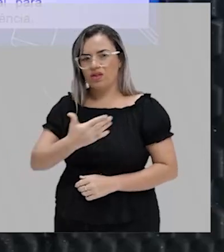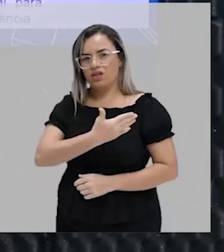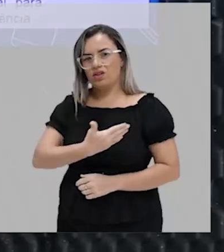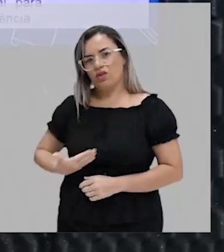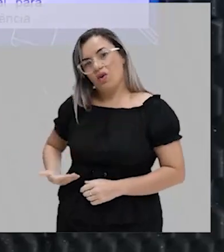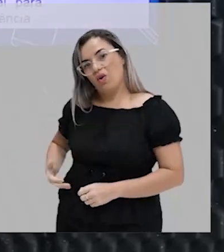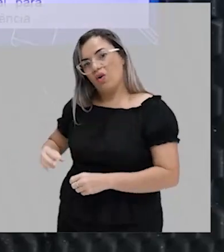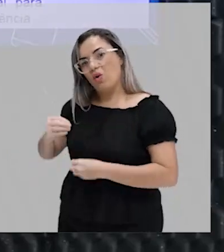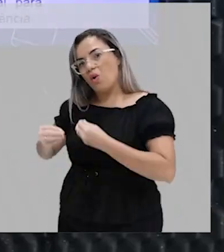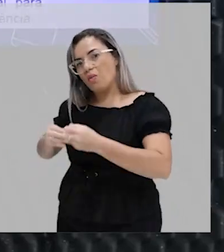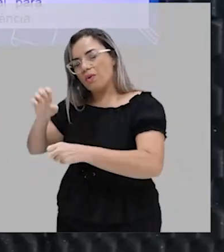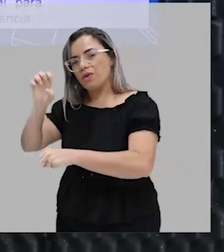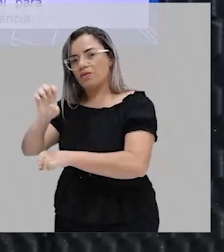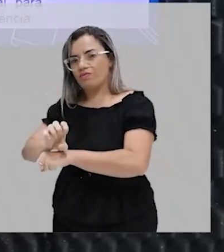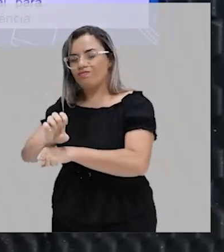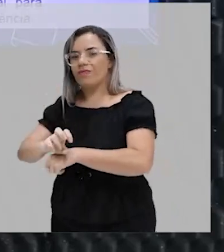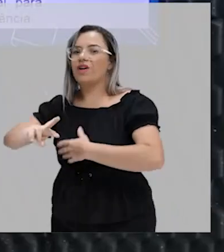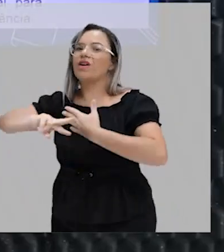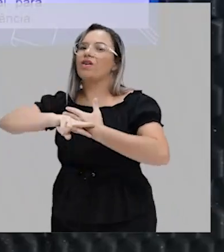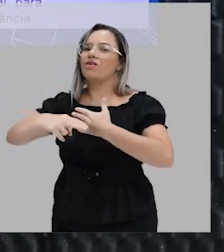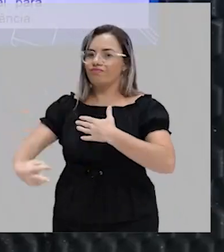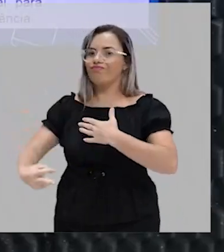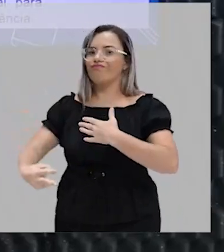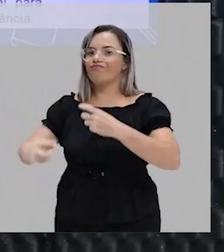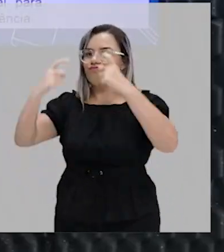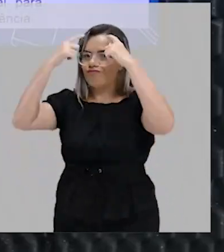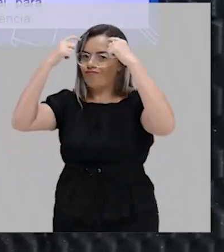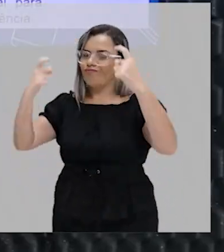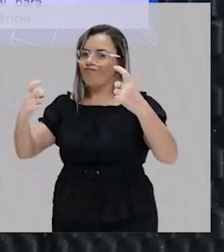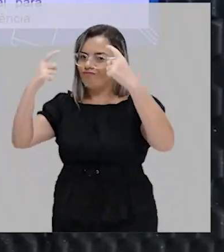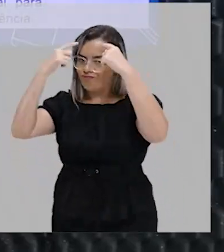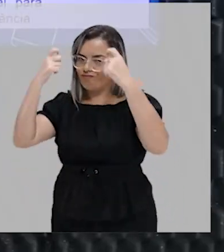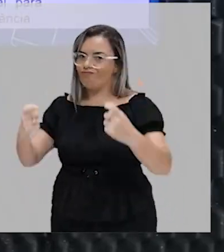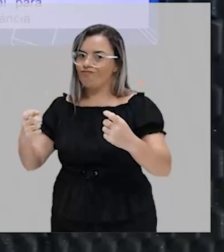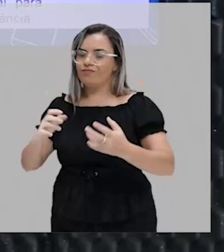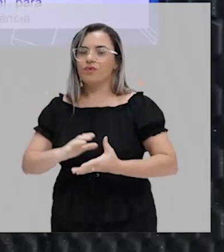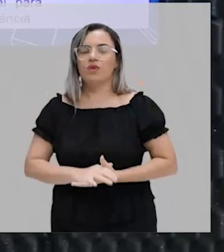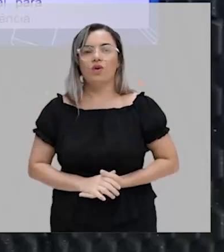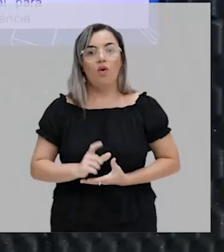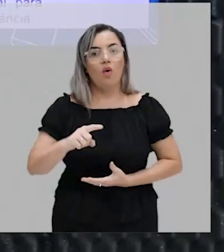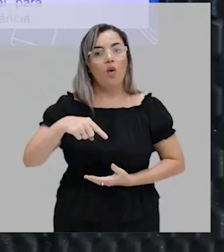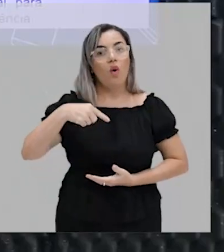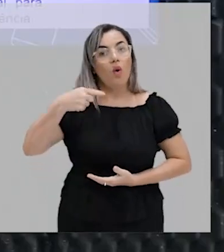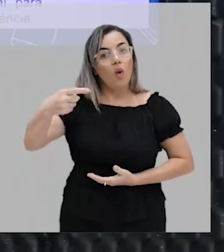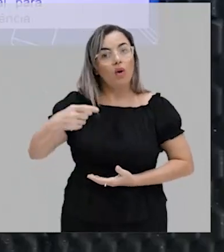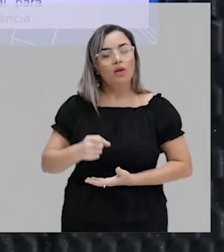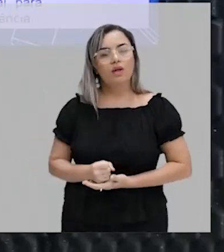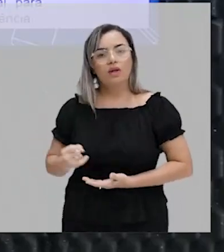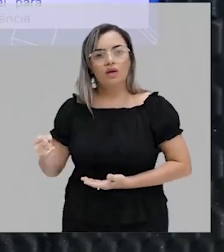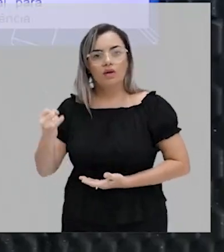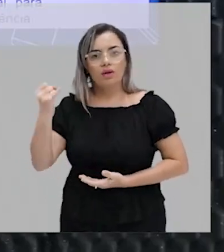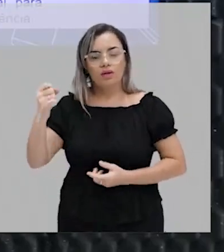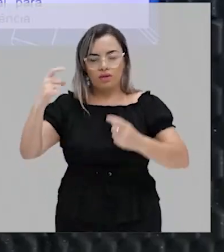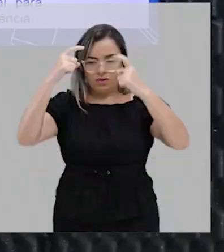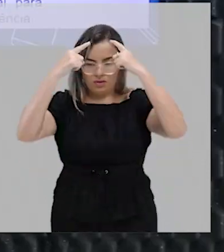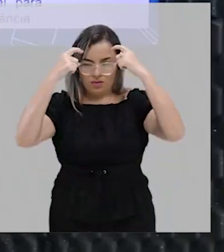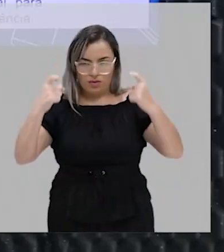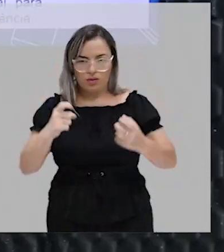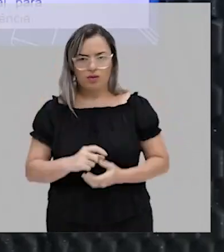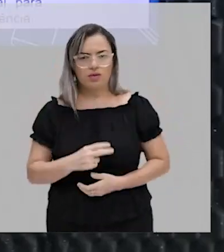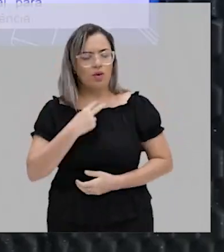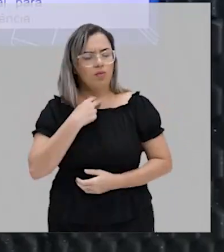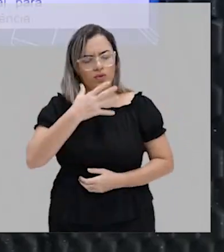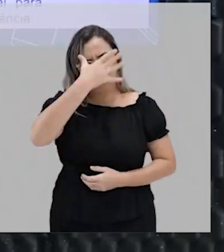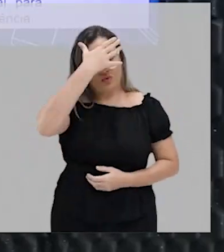Estado, o resultado é a violência. Uma outra questão importante quando a gente fala sobre violência, galera, tá? Não esqueça